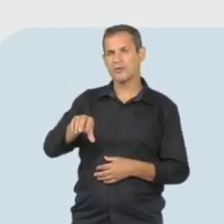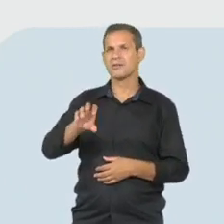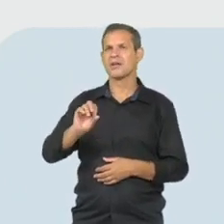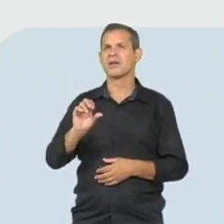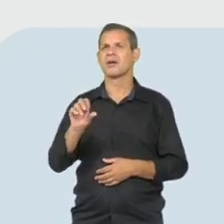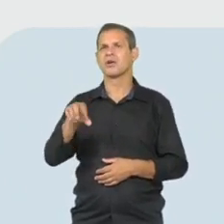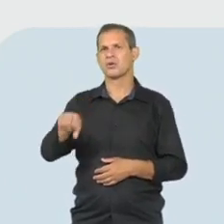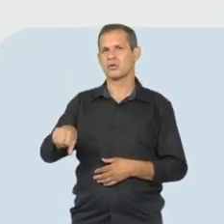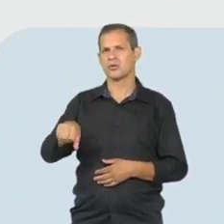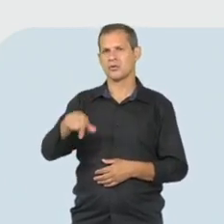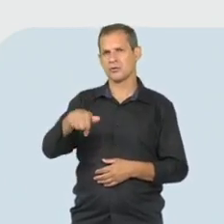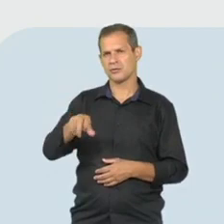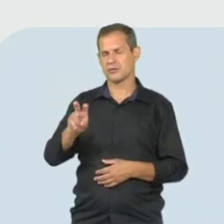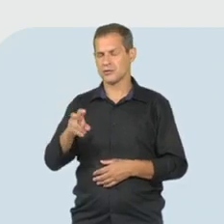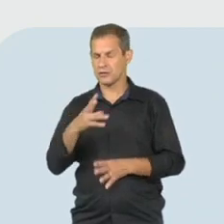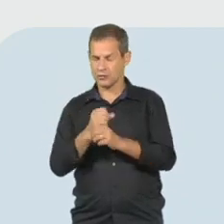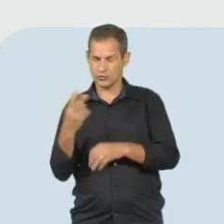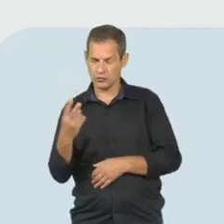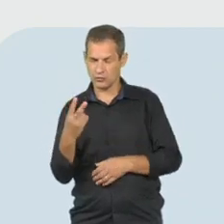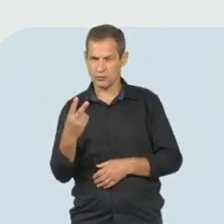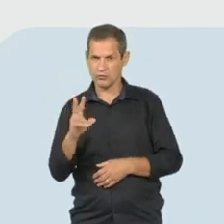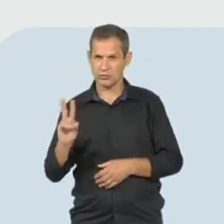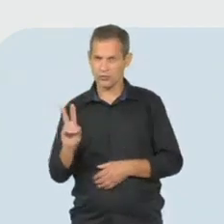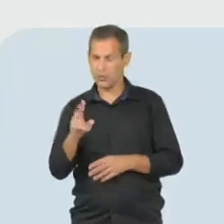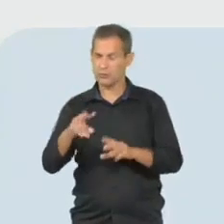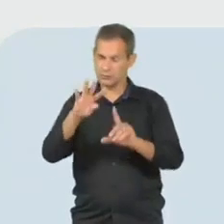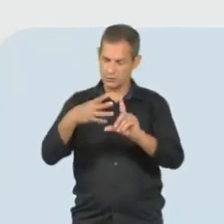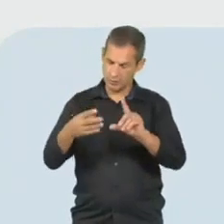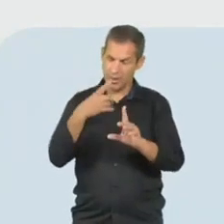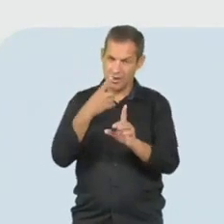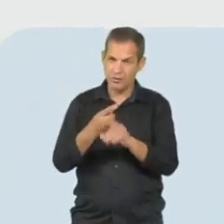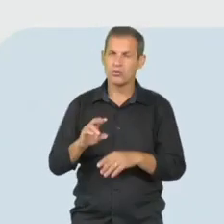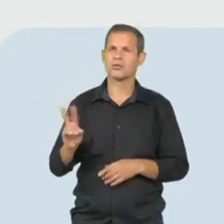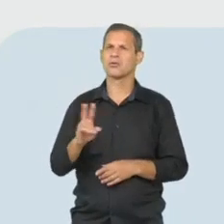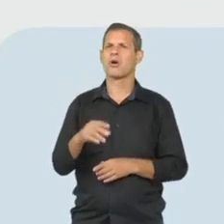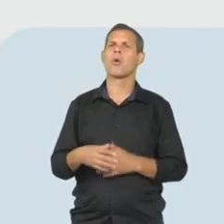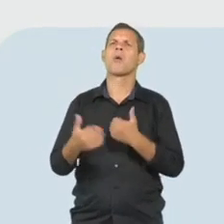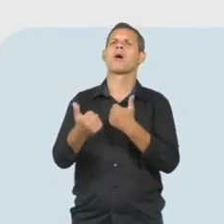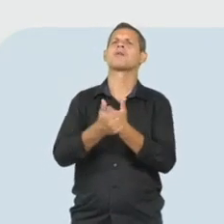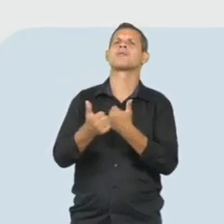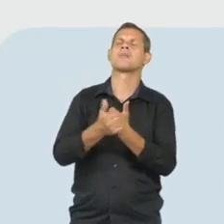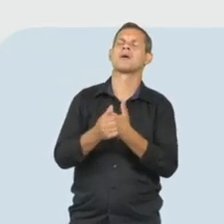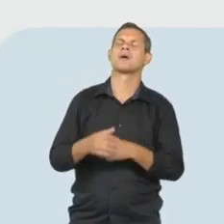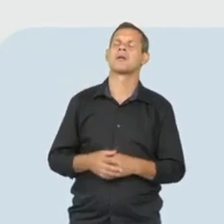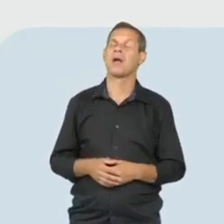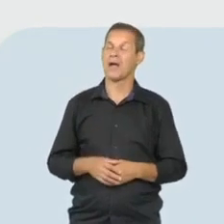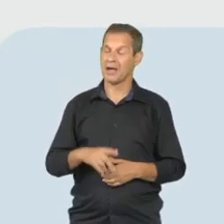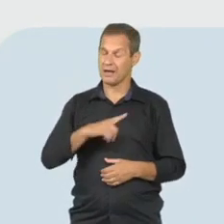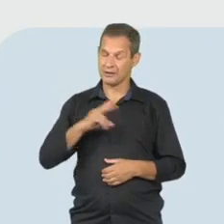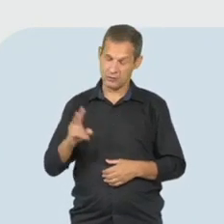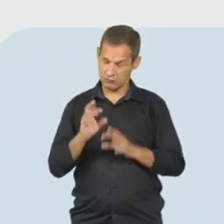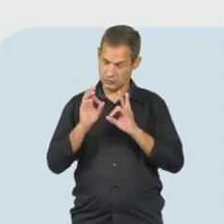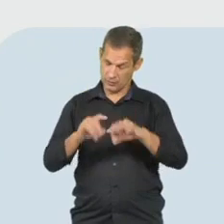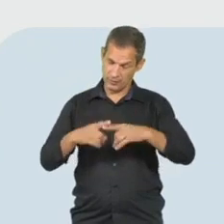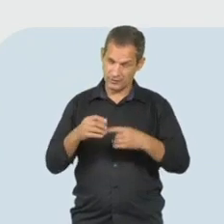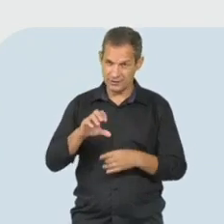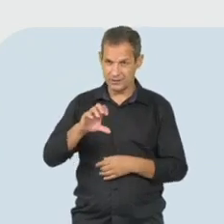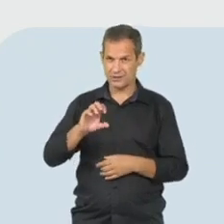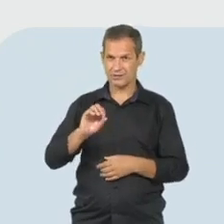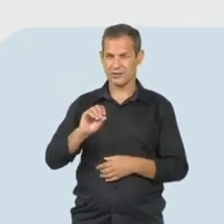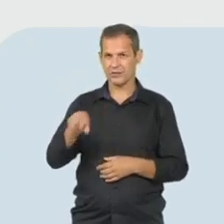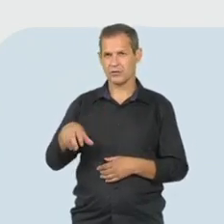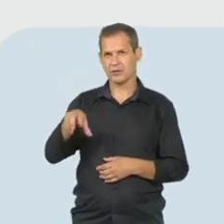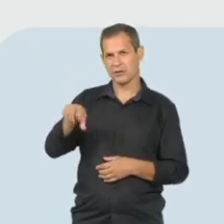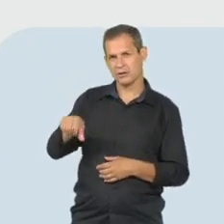0,975, que é a soma dos dois valores, eu venho aqui na tabela, ó, encontro o valor mais próximo. Até tem um valor aqui redondo,